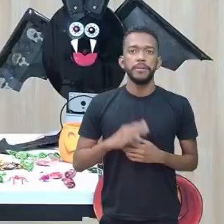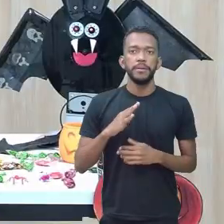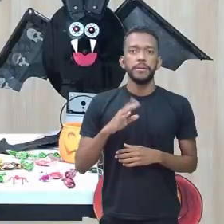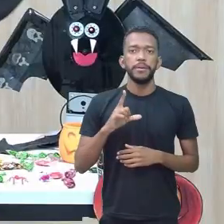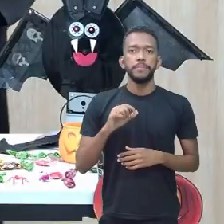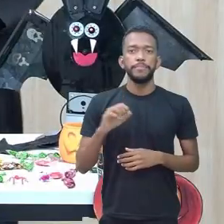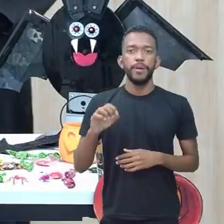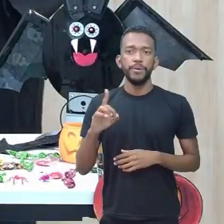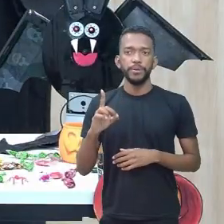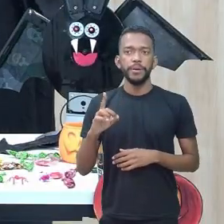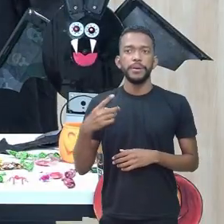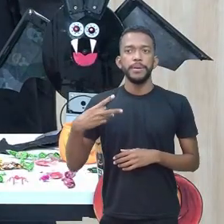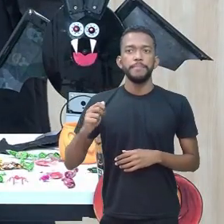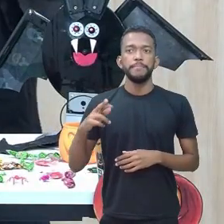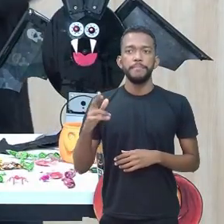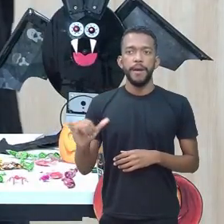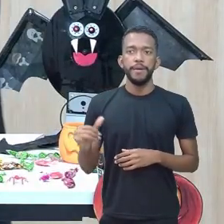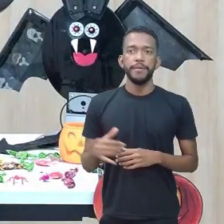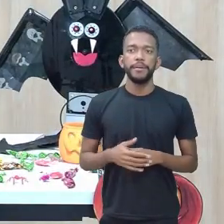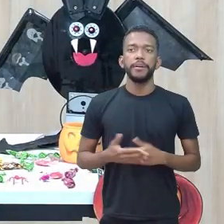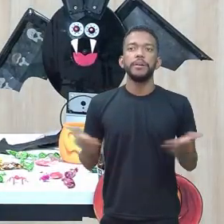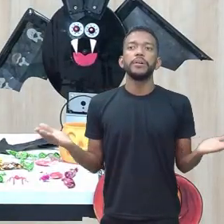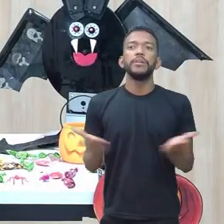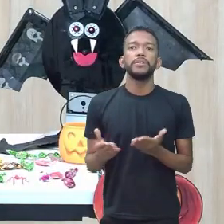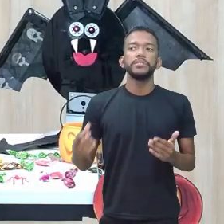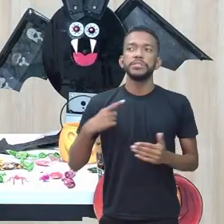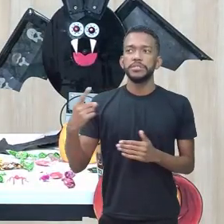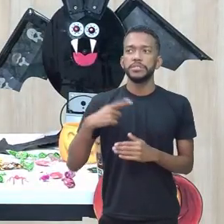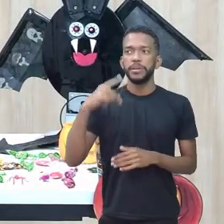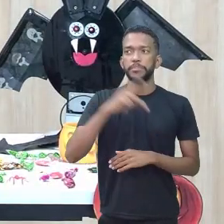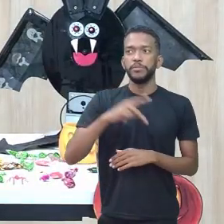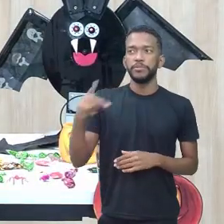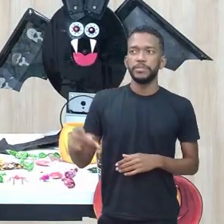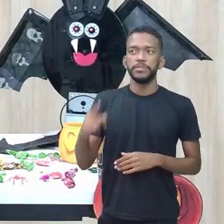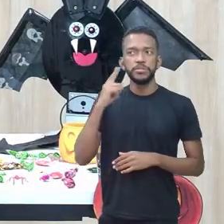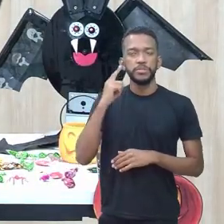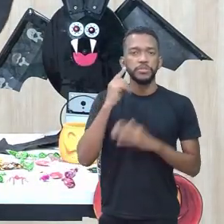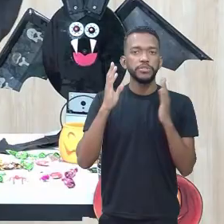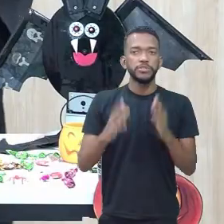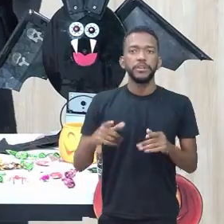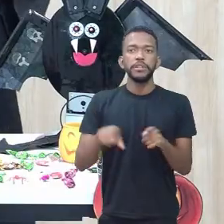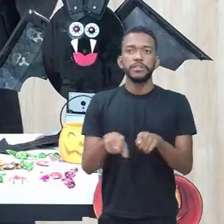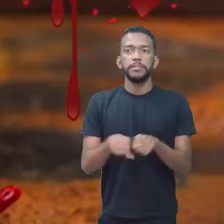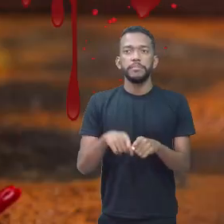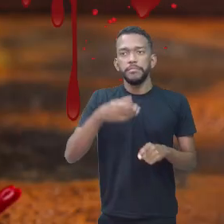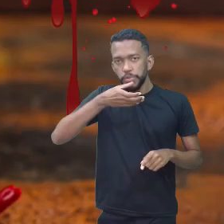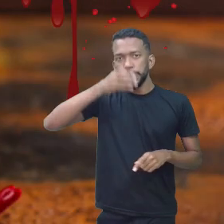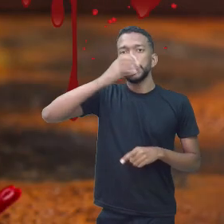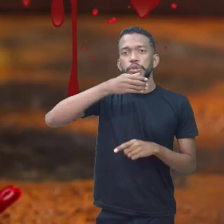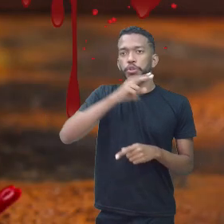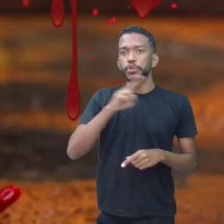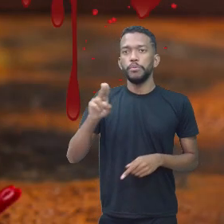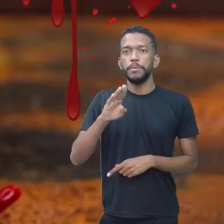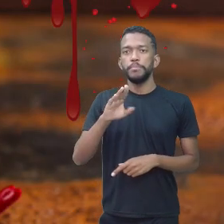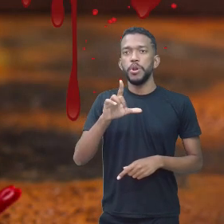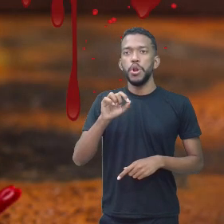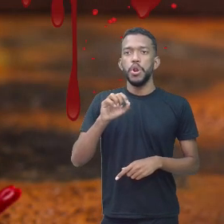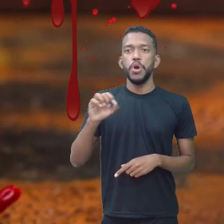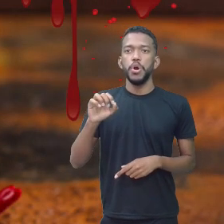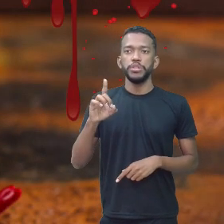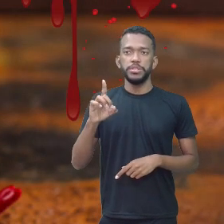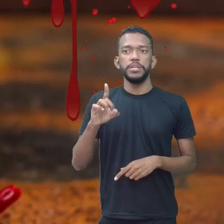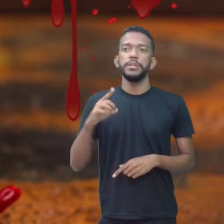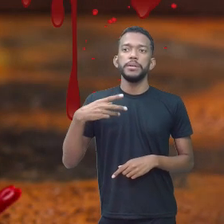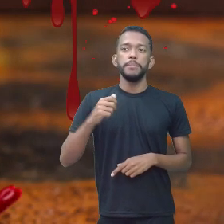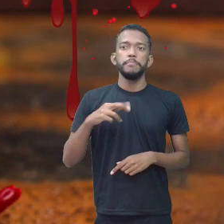também hoje, para os adultos, né? Porque tem um professor me ouvindo aqui, uma bebida chamada Bloody Mary. Essa bebida é